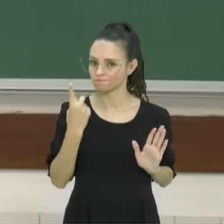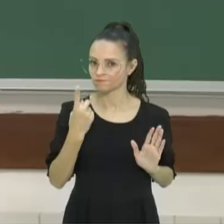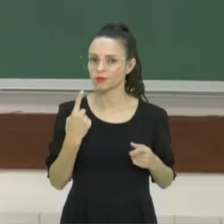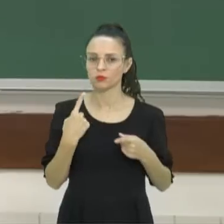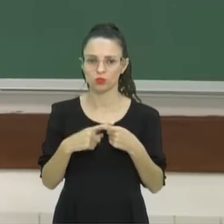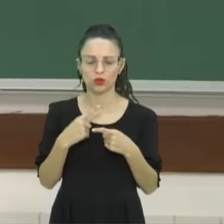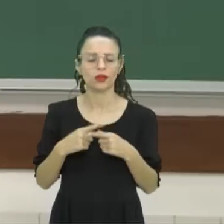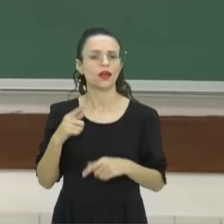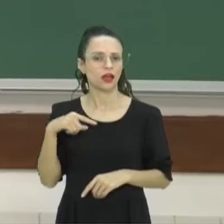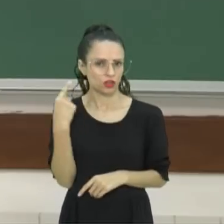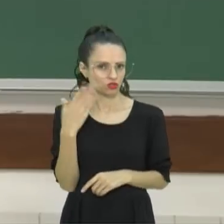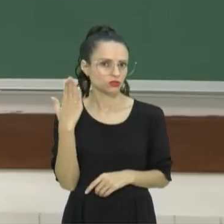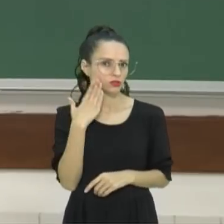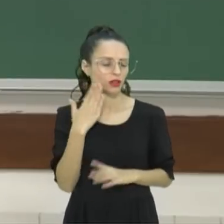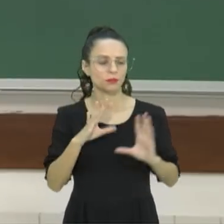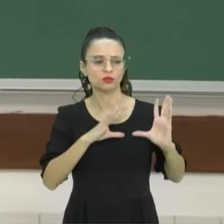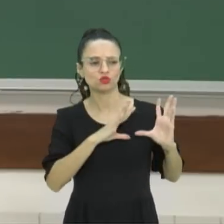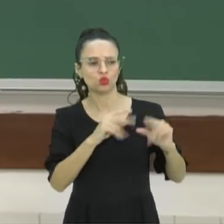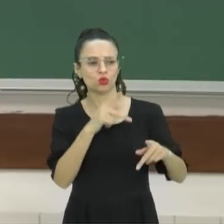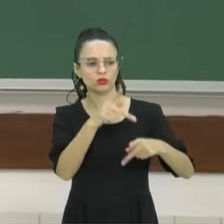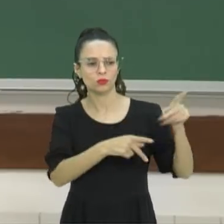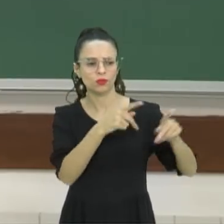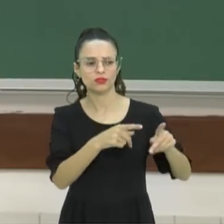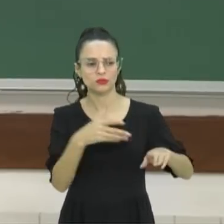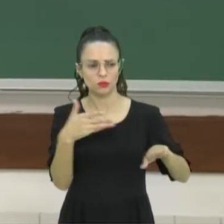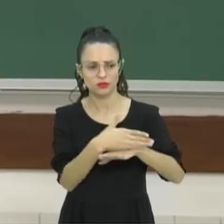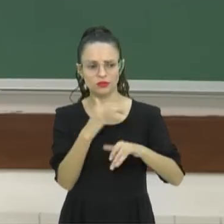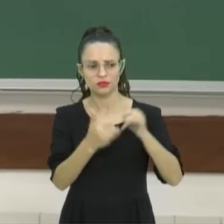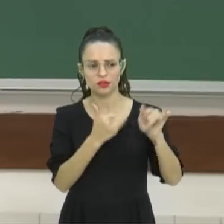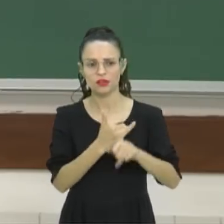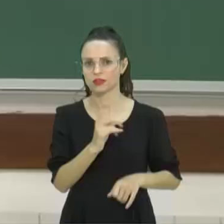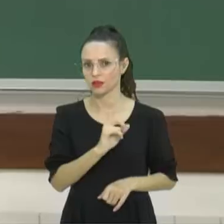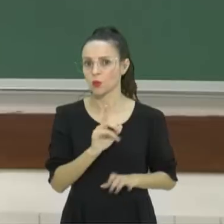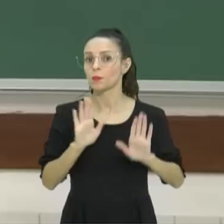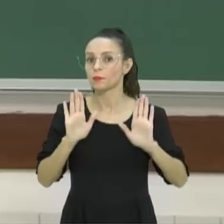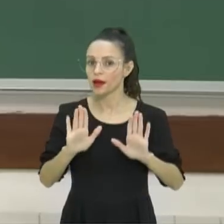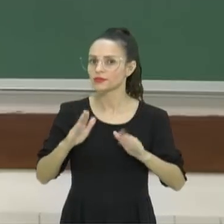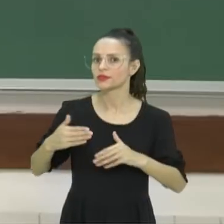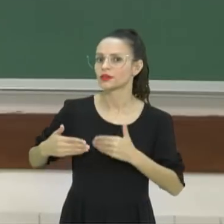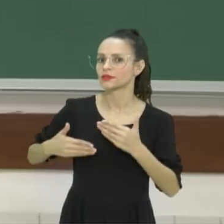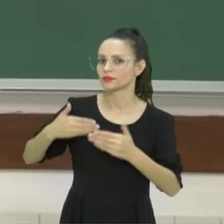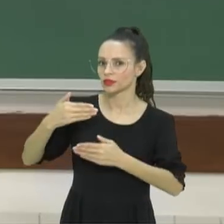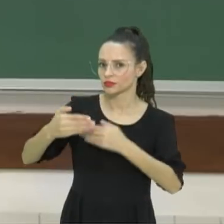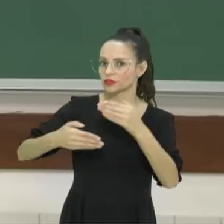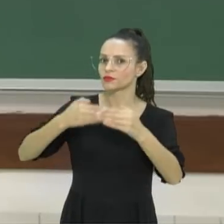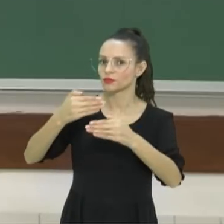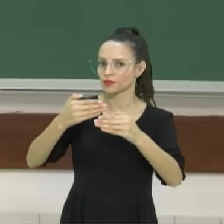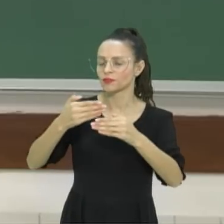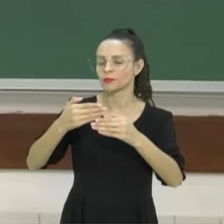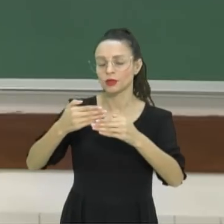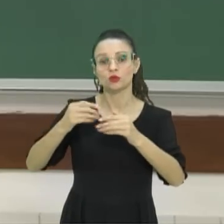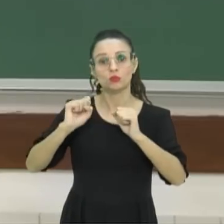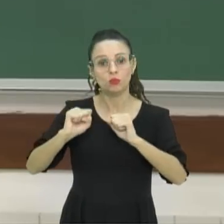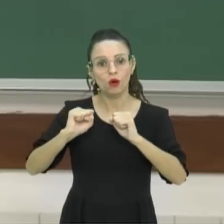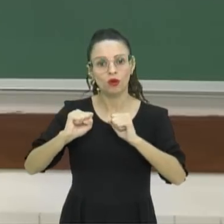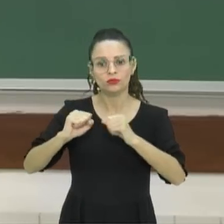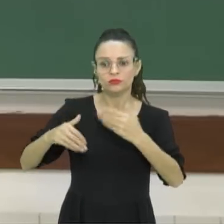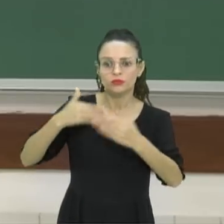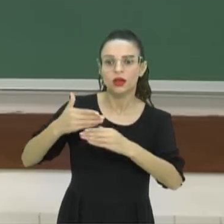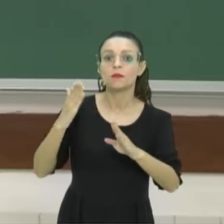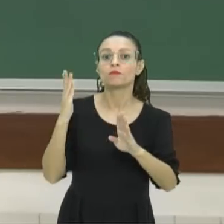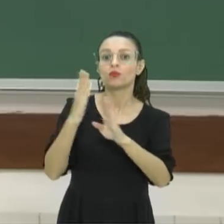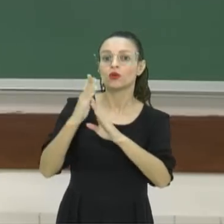Sabemos que nem todos possuem esse acesso, mas o desenvolvimento ele pode vir em consequência desse